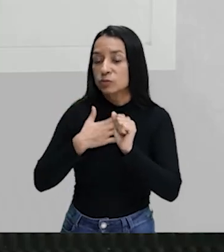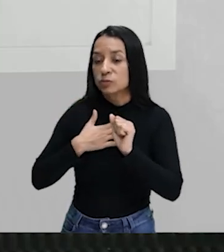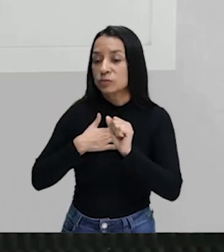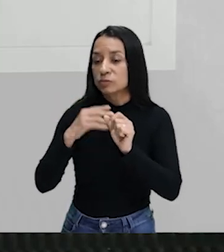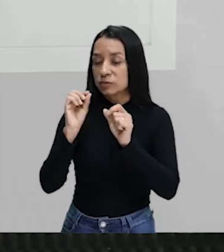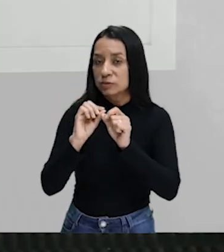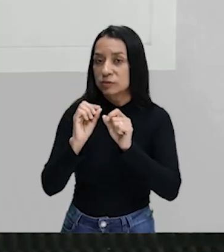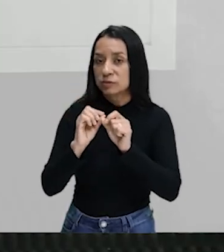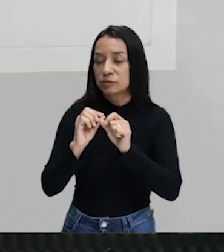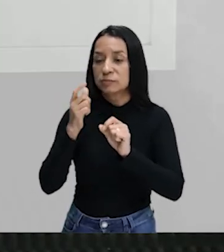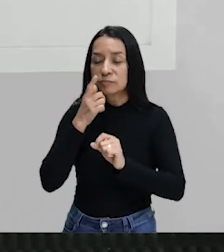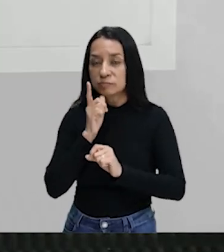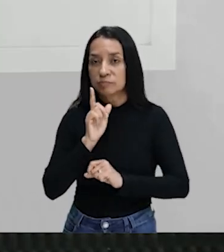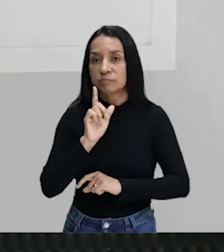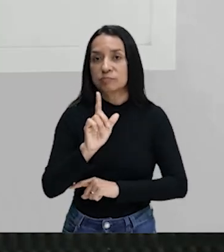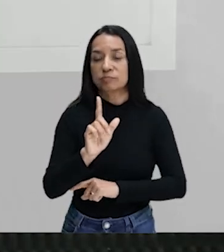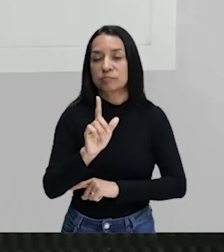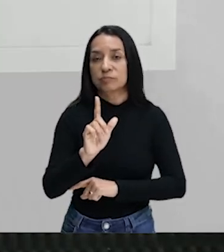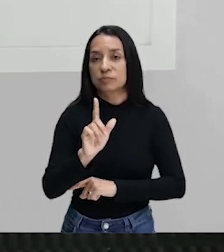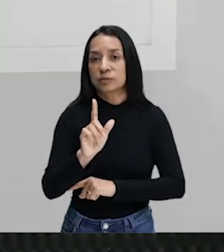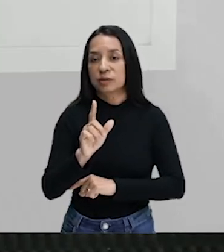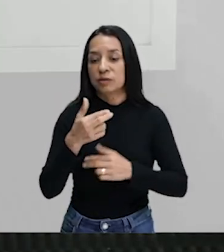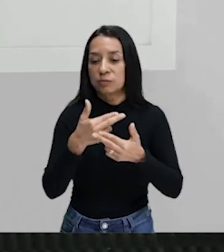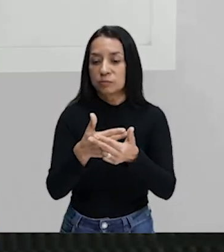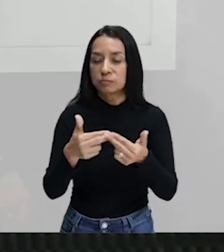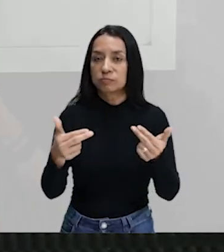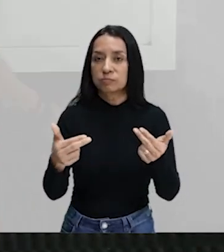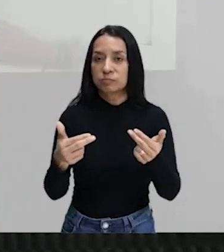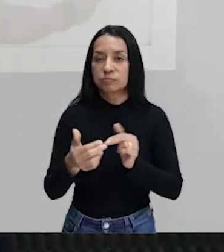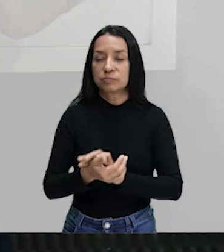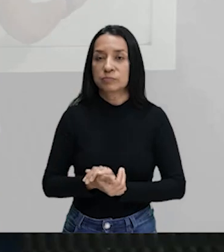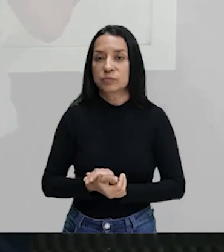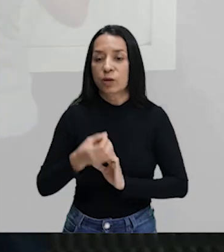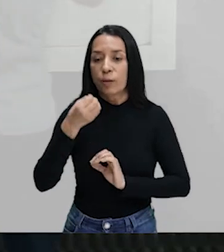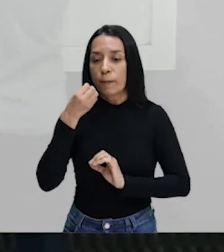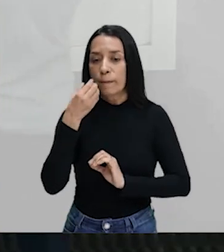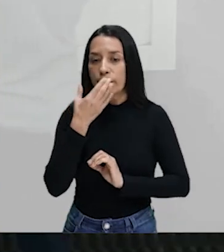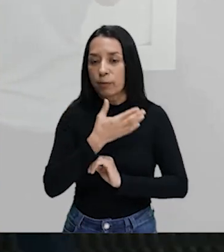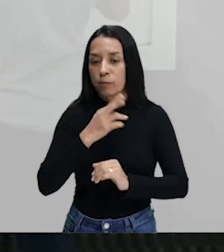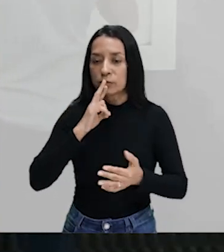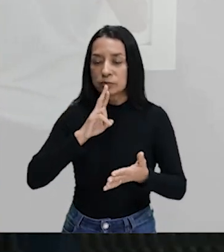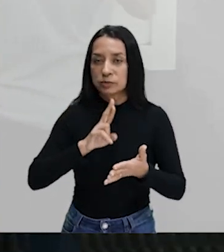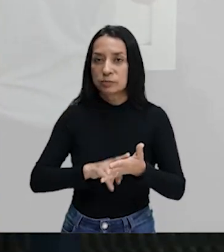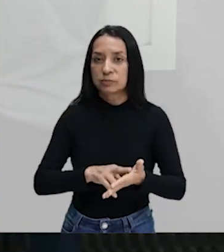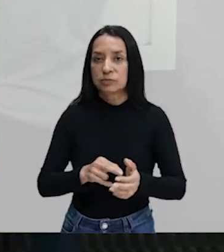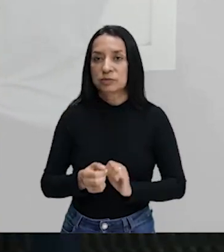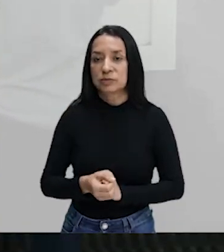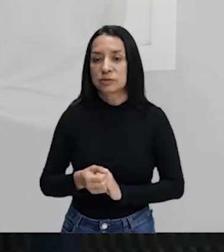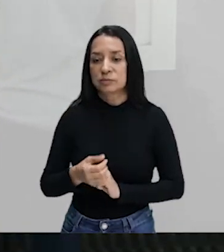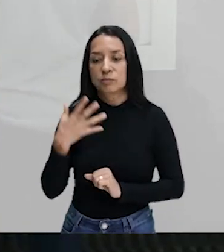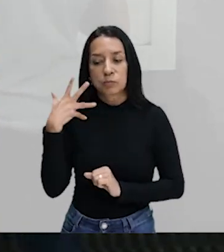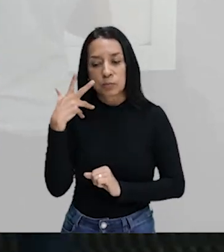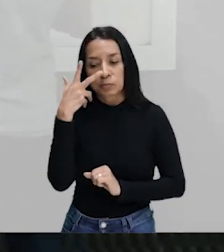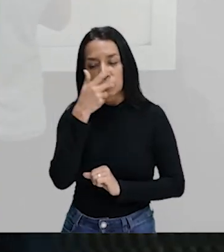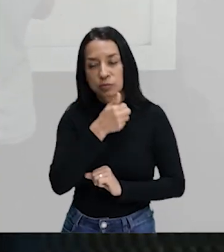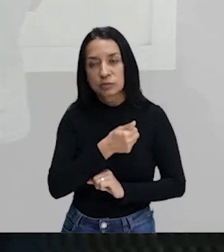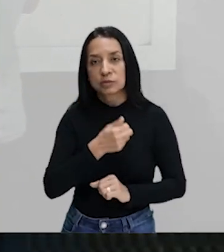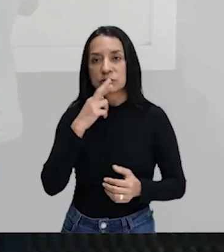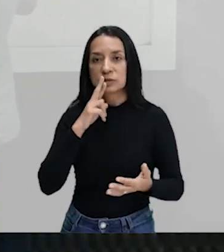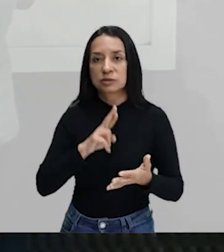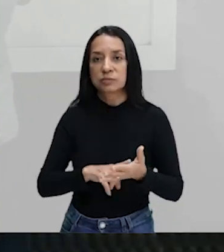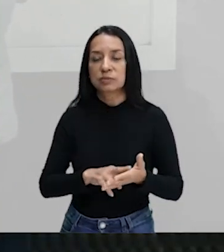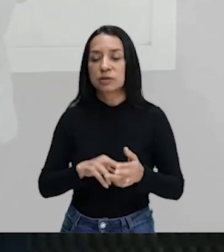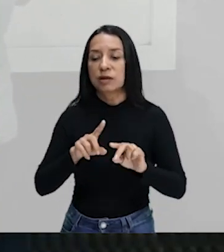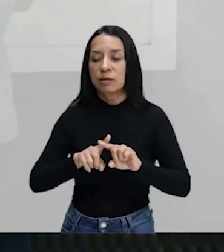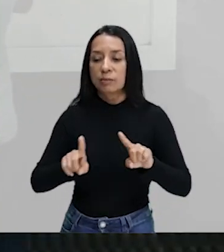constituir, alcançar, ok, esses elementos. Boas consequências, belas consequências.